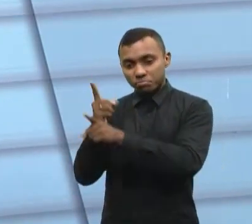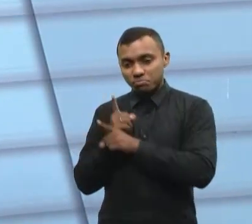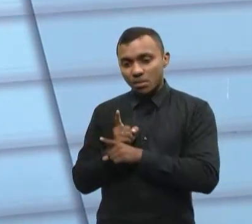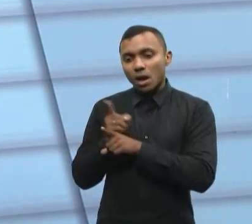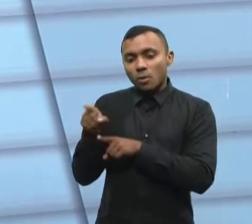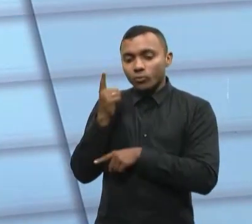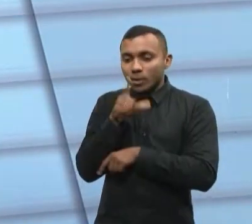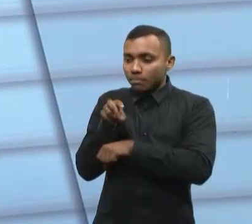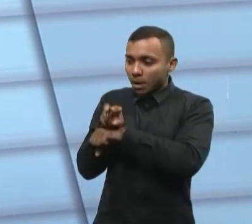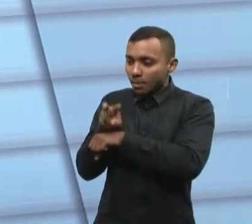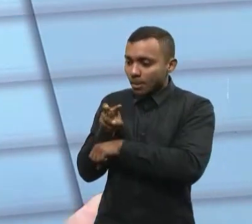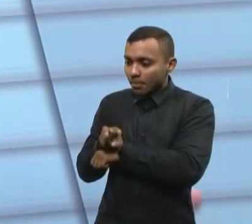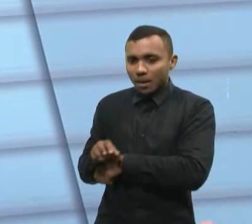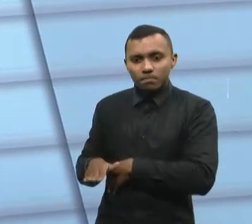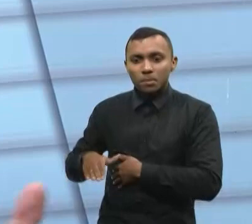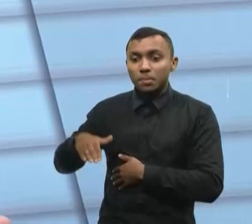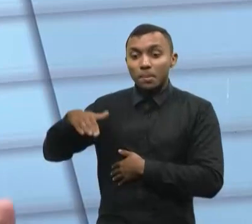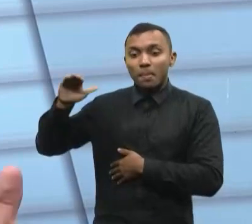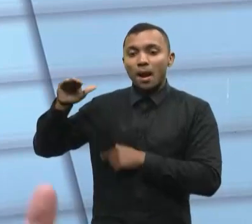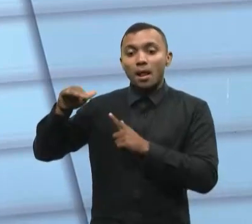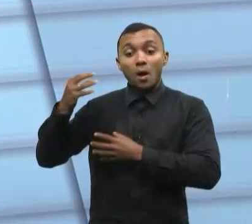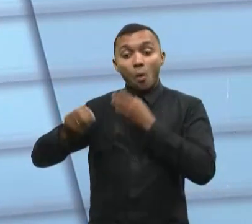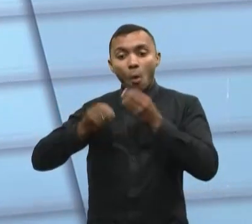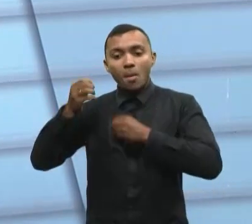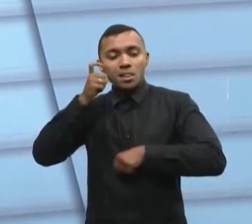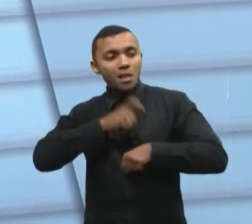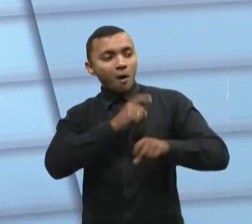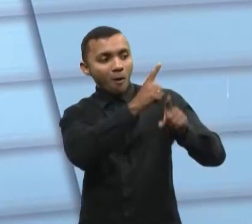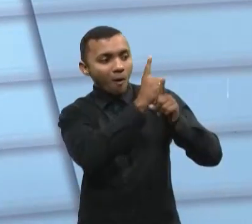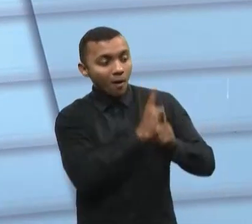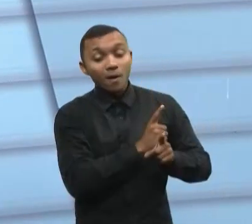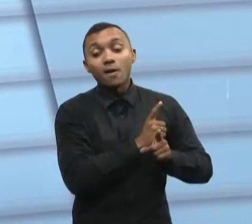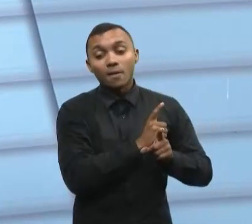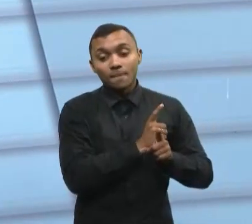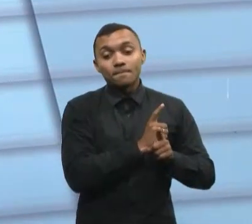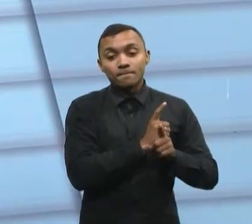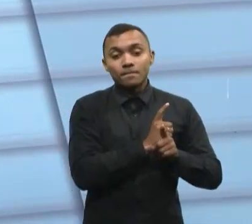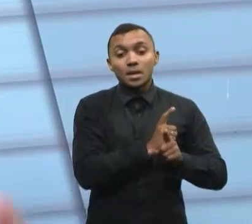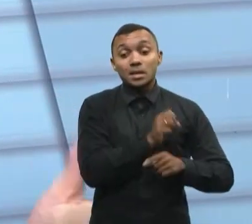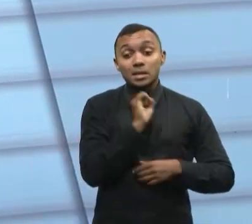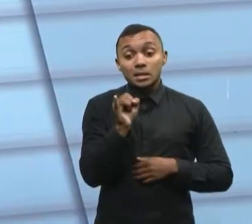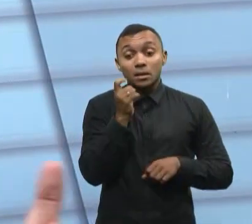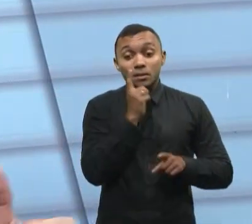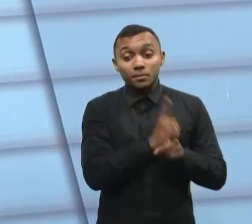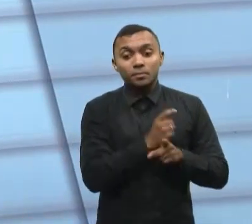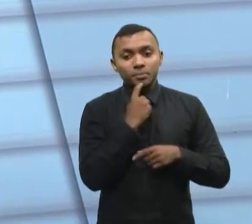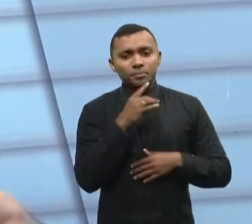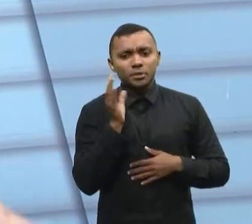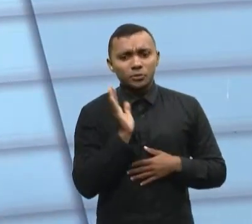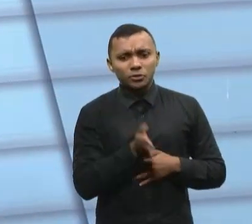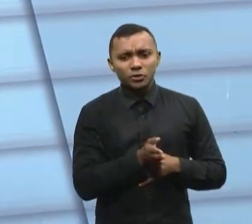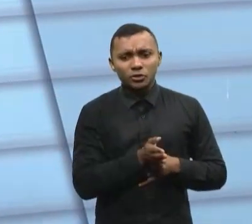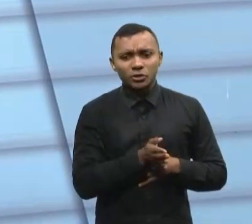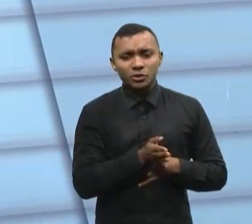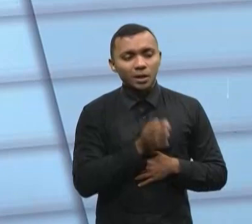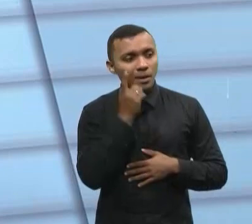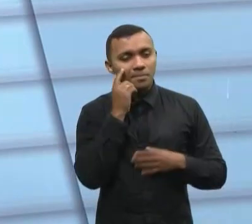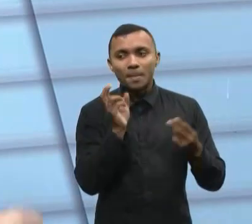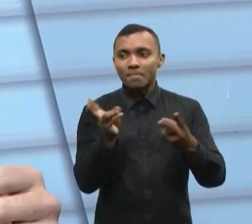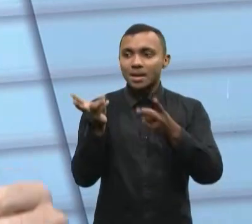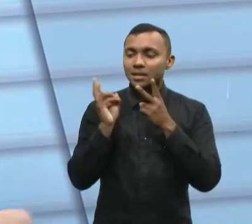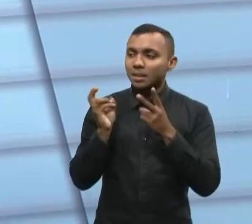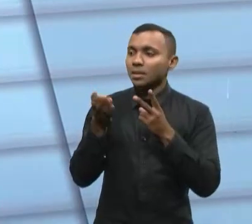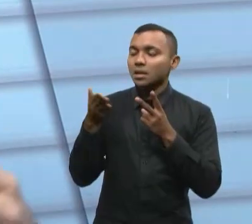né? Como é que foi o processo diagnóstico? A gente vê no recém-diagnóstico, isso que a Renata falou, dessa aflição